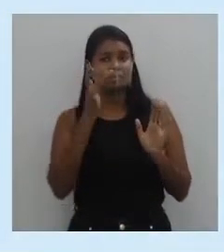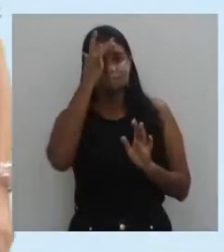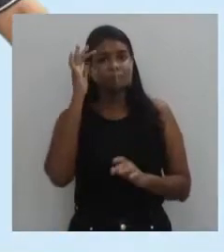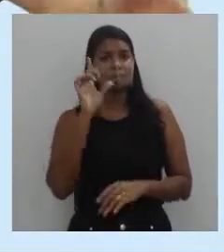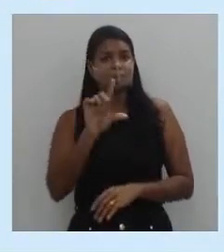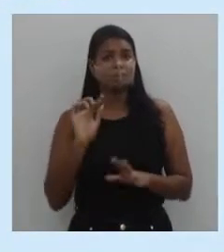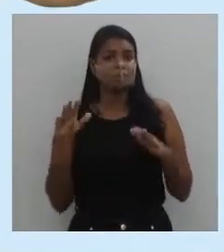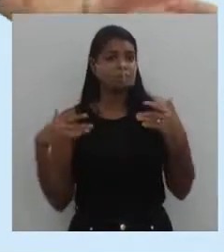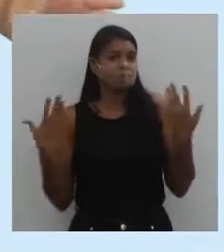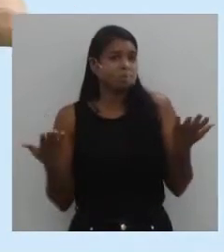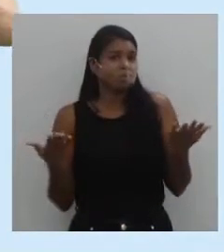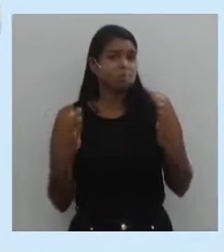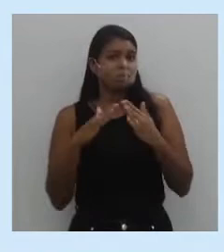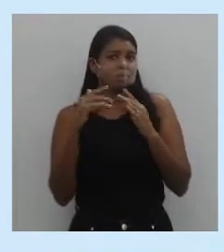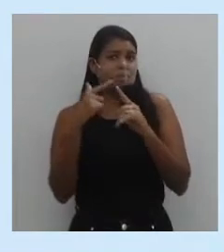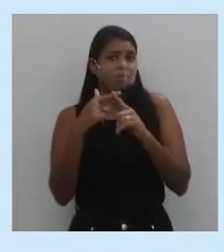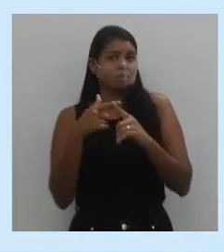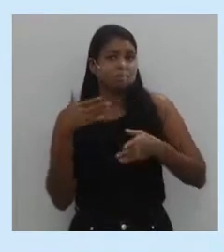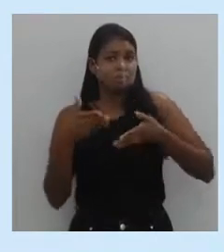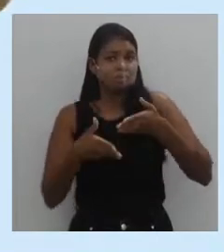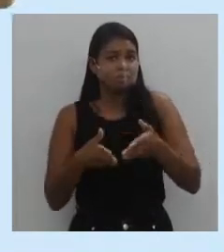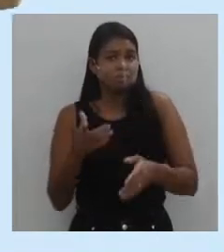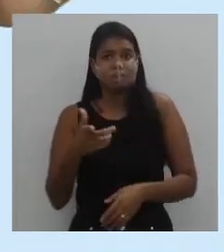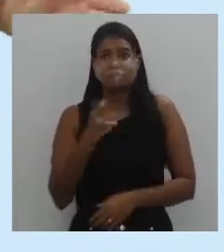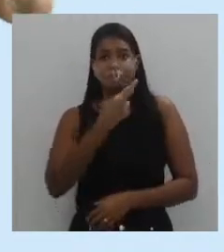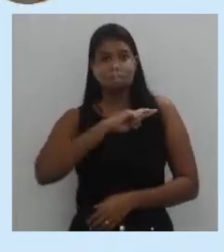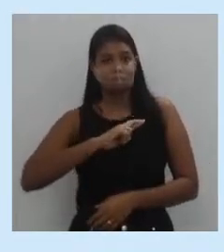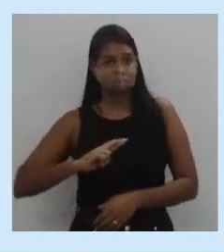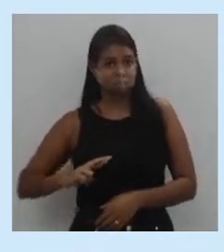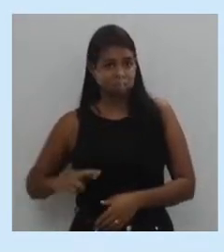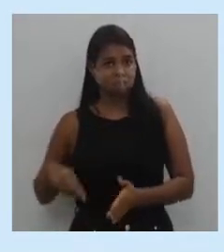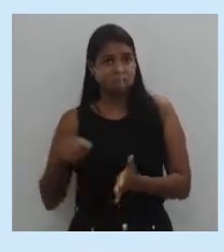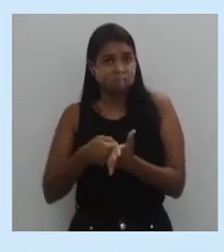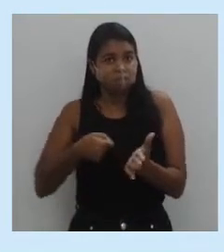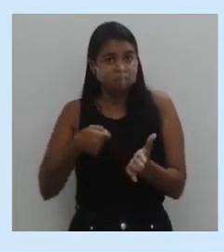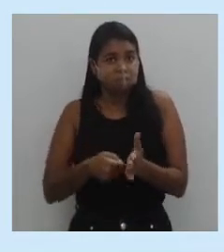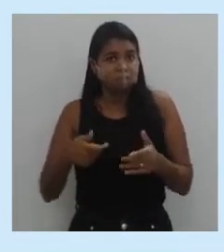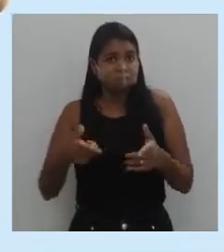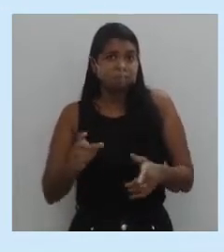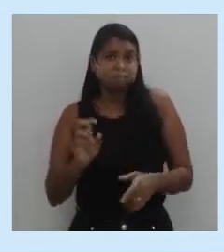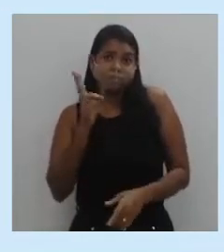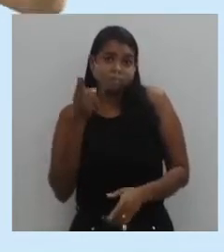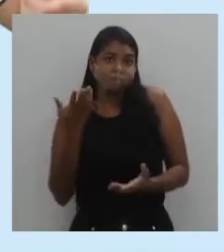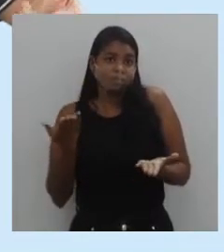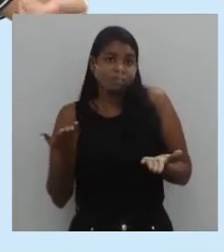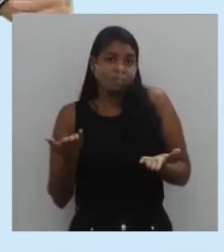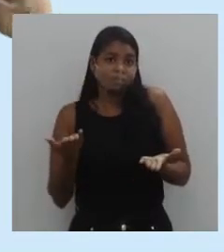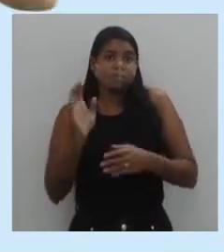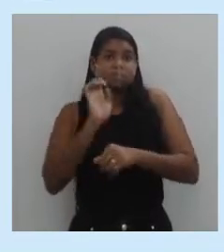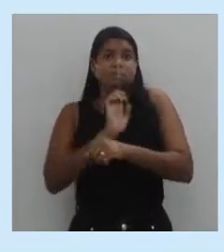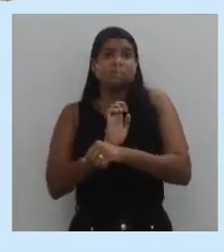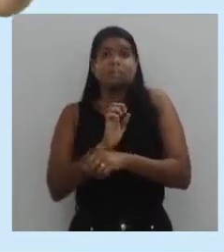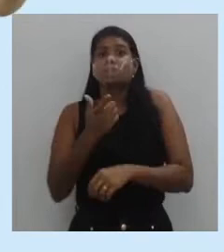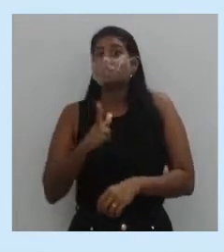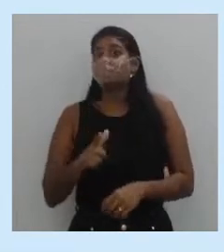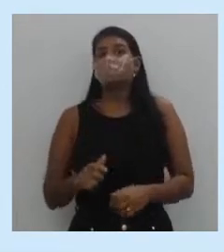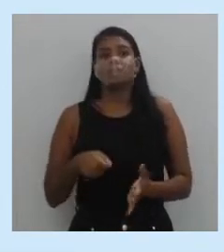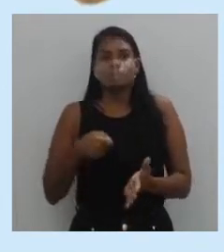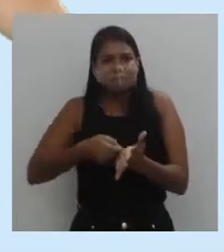mim. Então, o Estado é laico, não há uma religião oficial, ou seja, o Estado